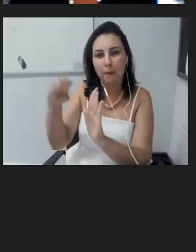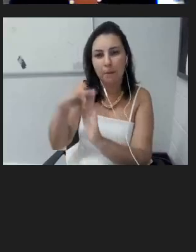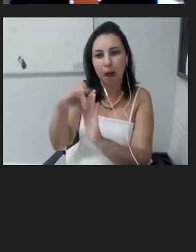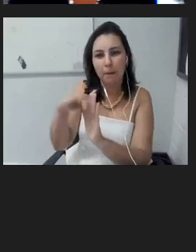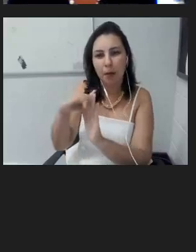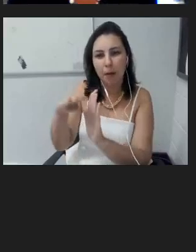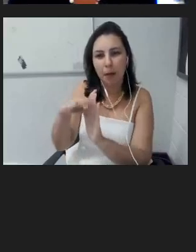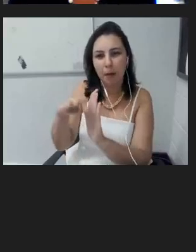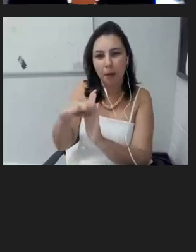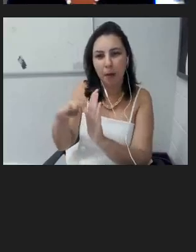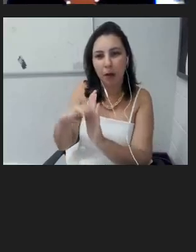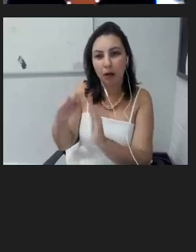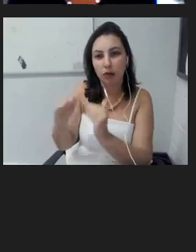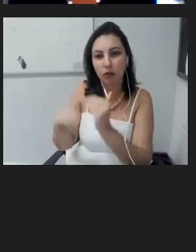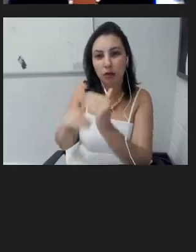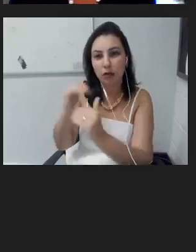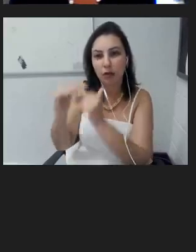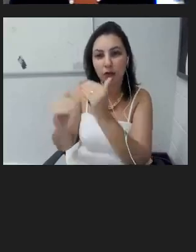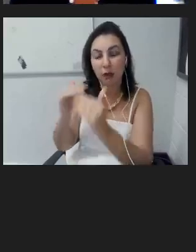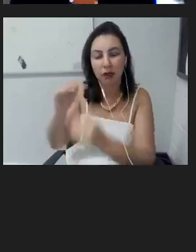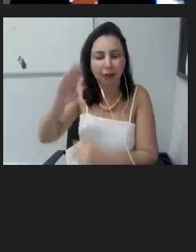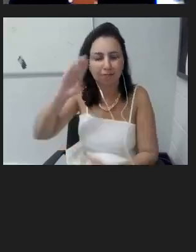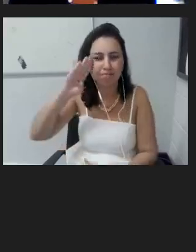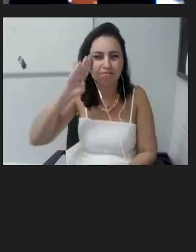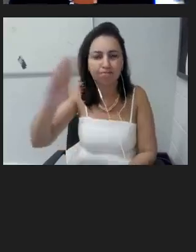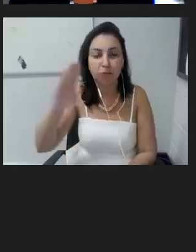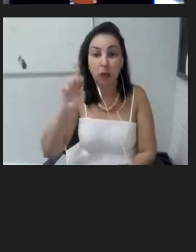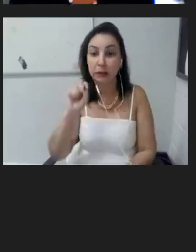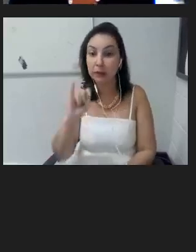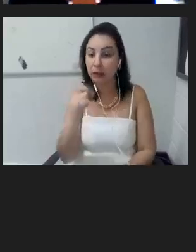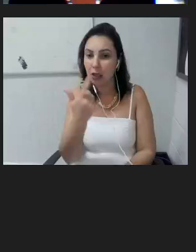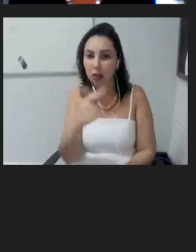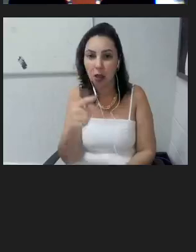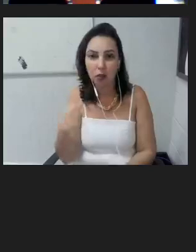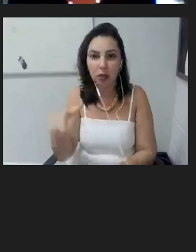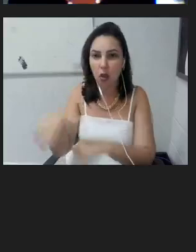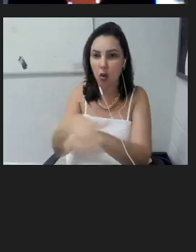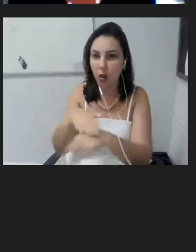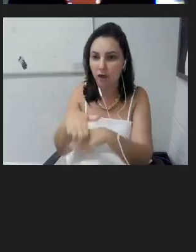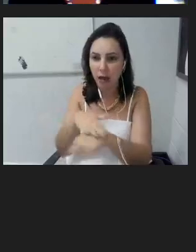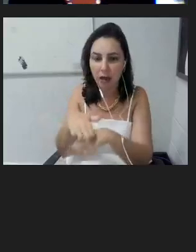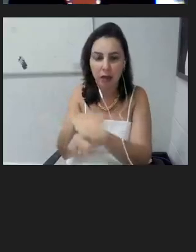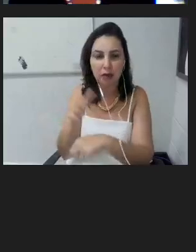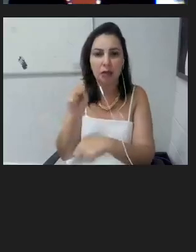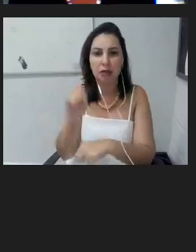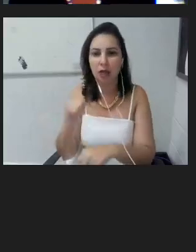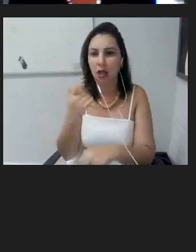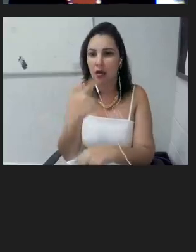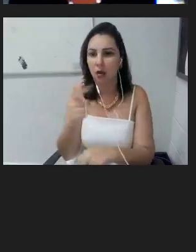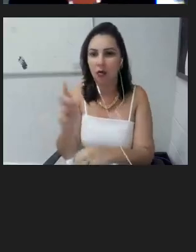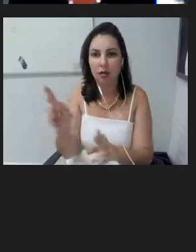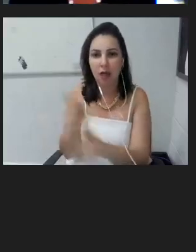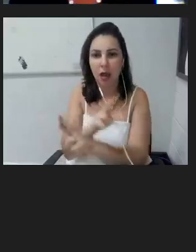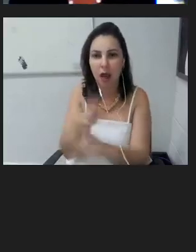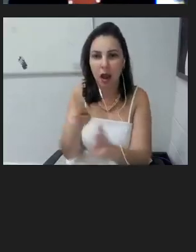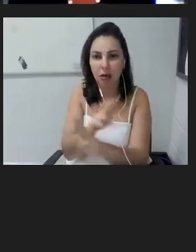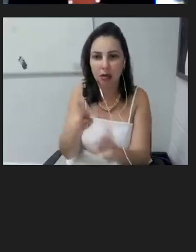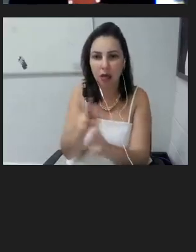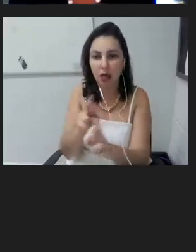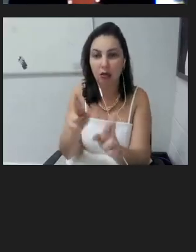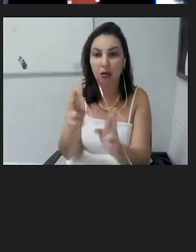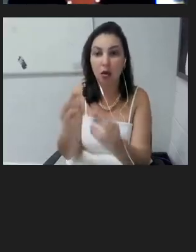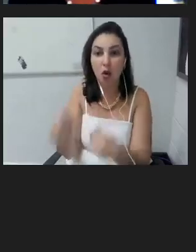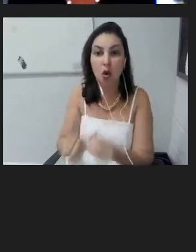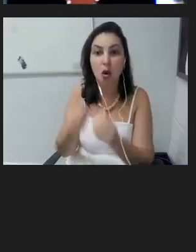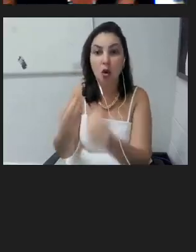fundamental, porque se não tem essa conversa, se não se estabelece essa relação de mínimo